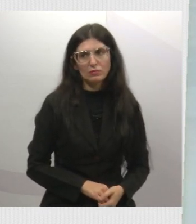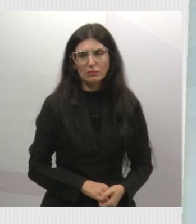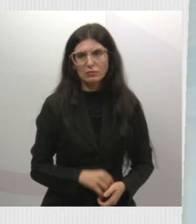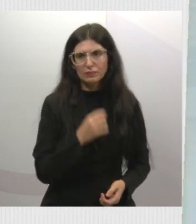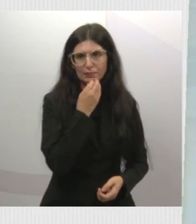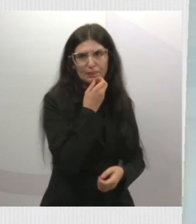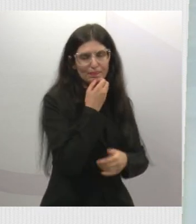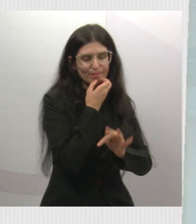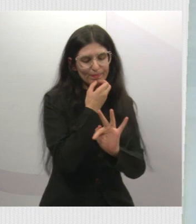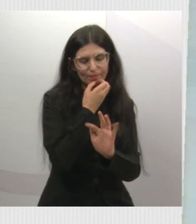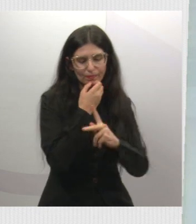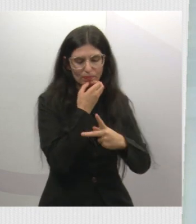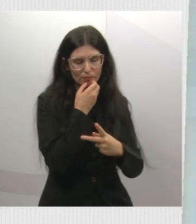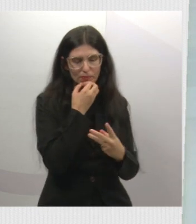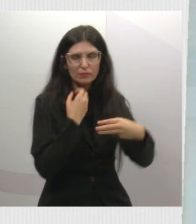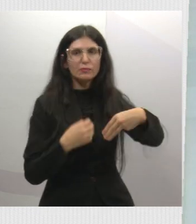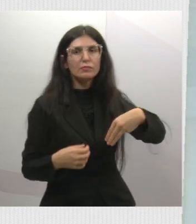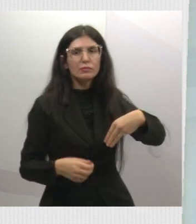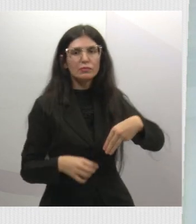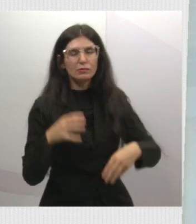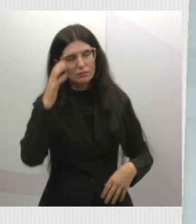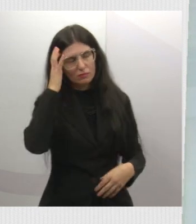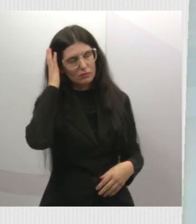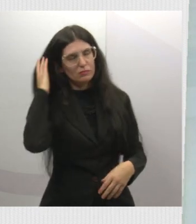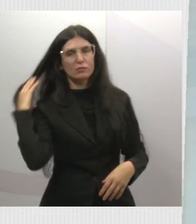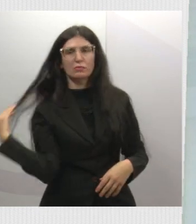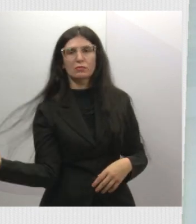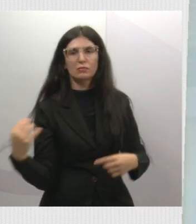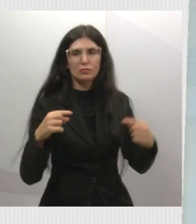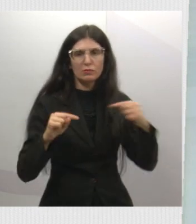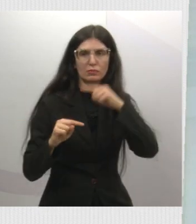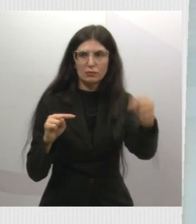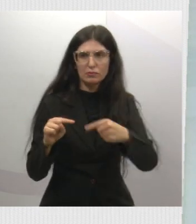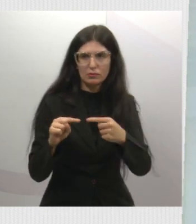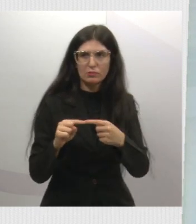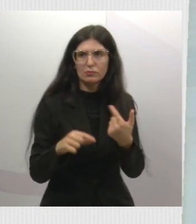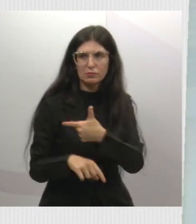FPM, meta orçada para 2020,